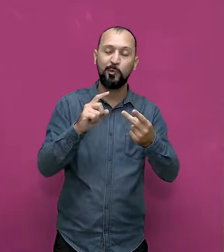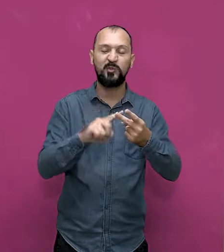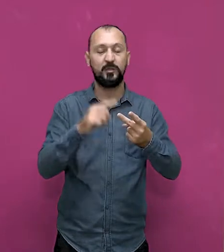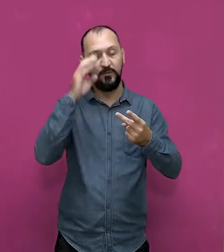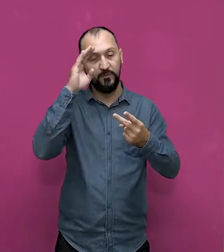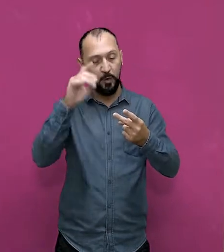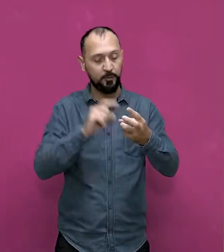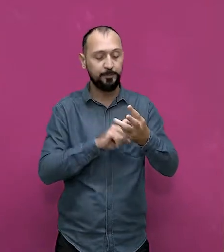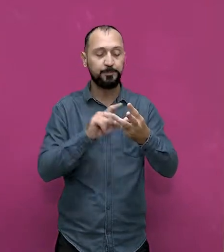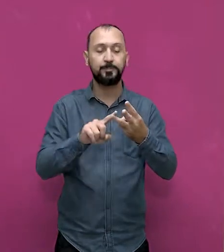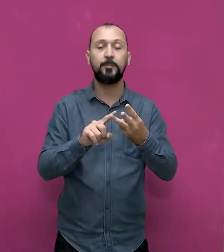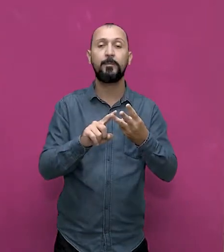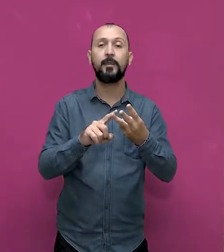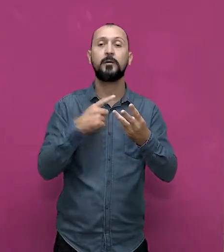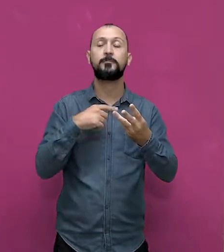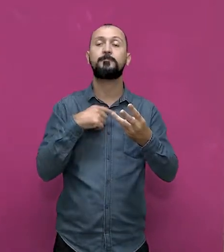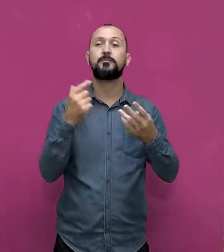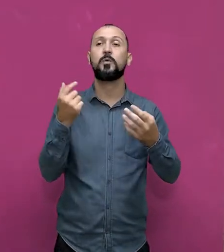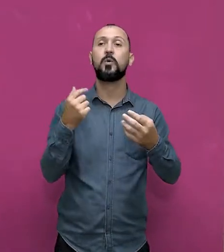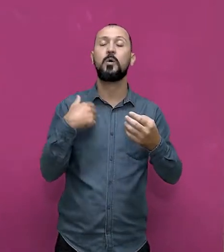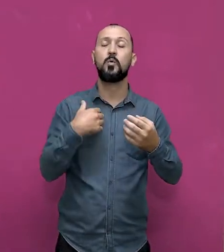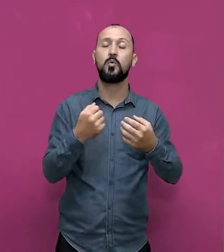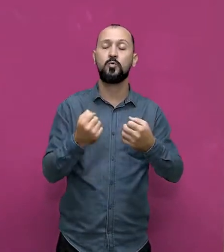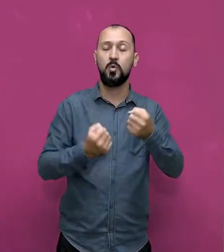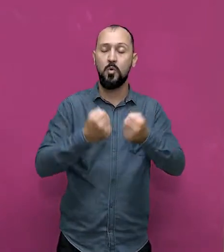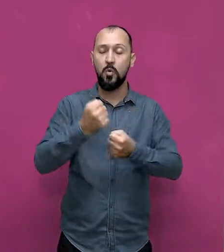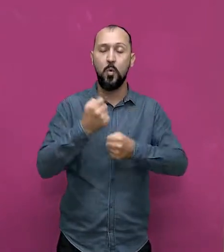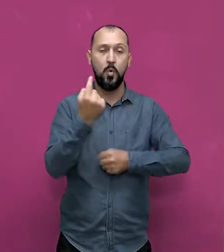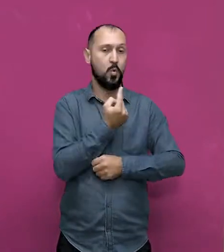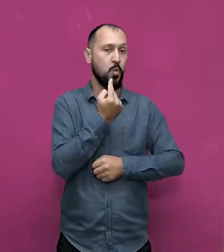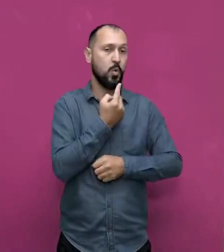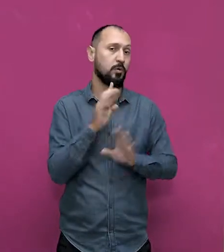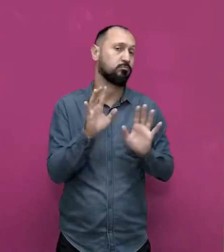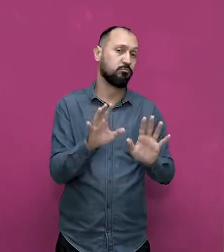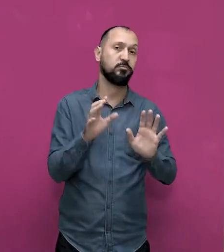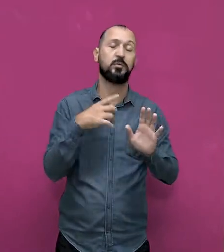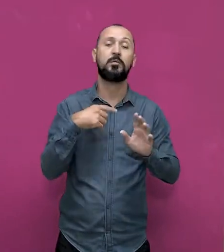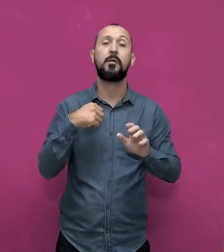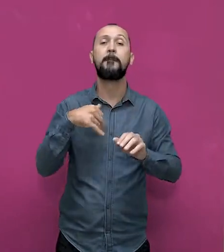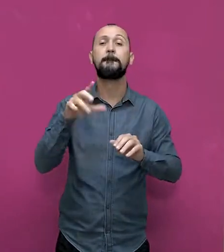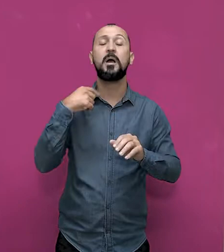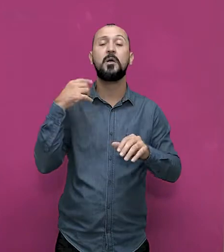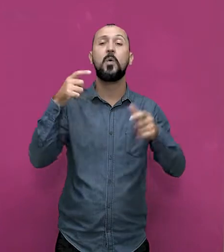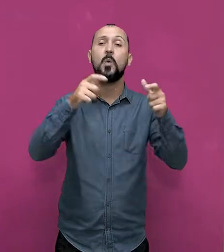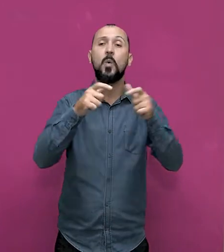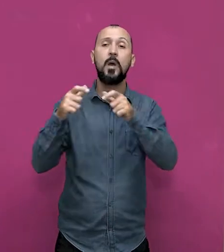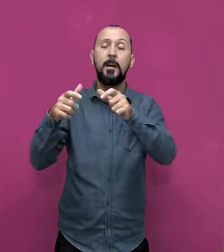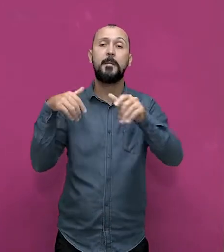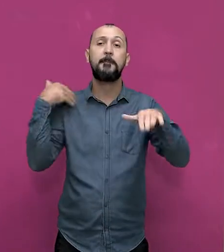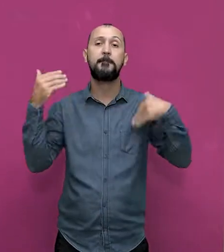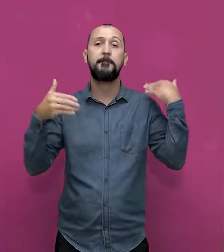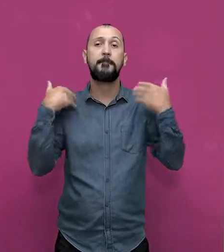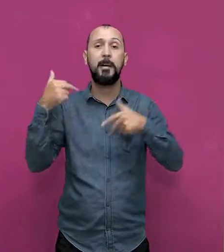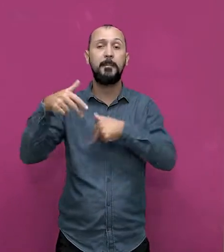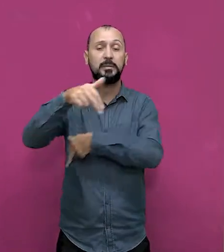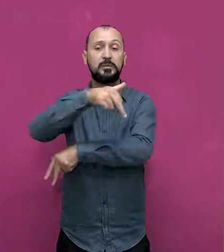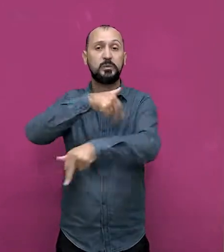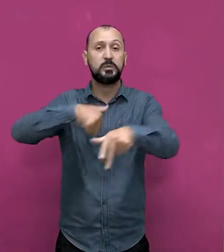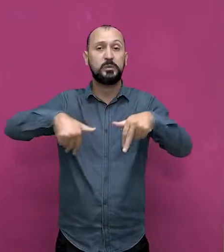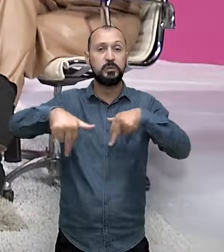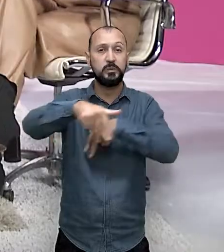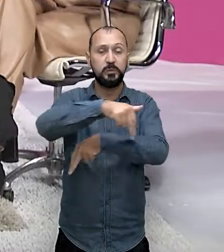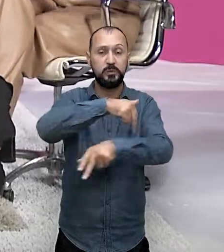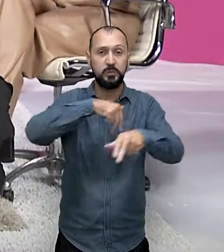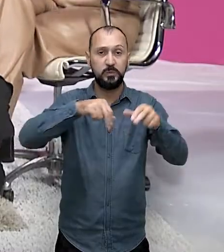coletivo, a prioridade das vias para o transporte individual, a prioridade do aumento dos passeios para melhorar a circulação